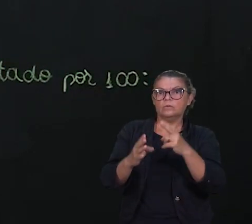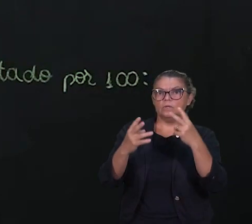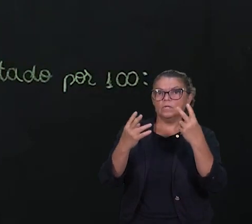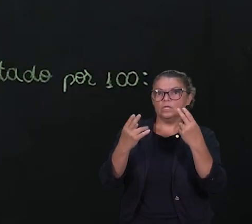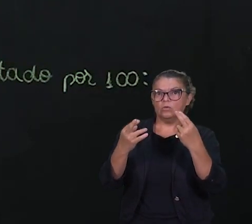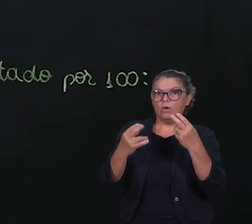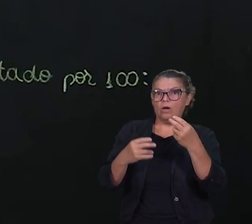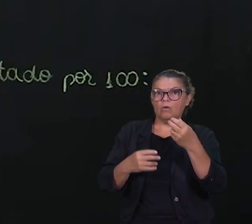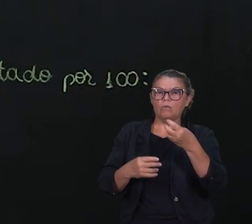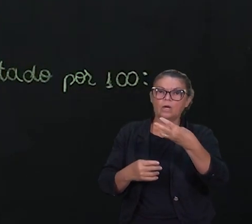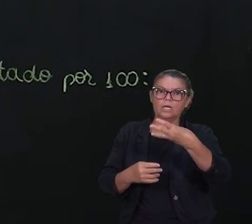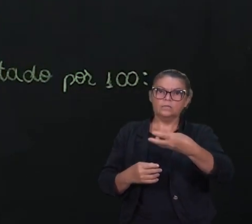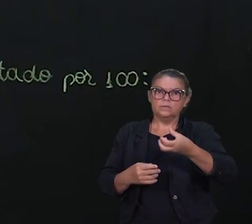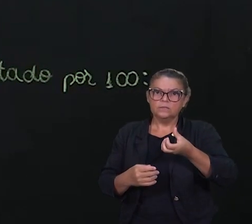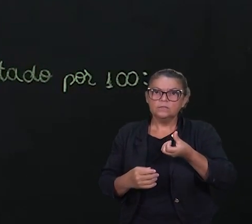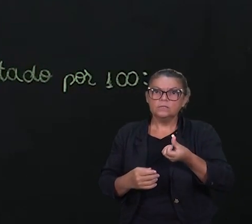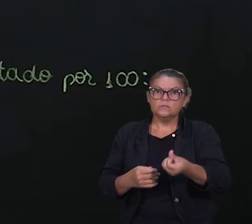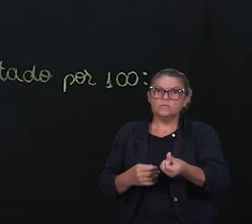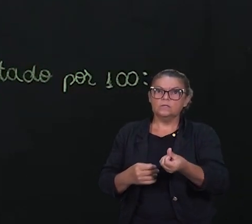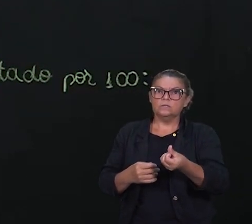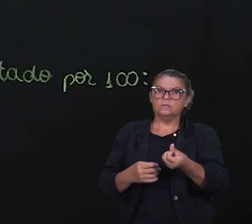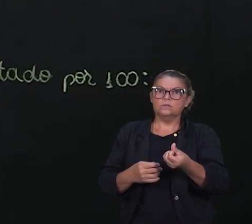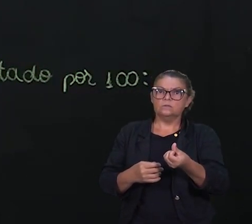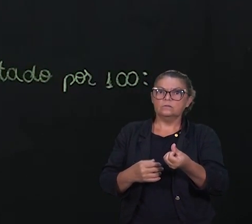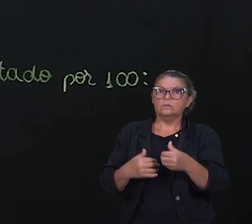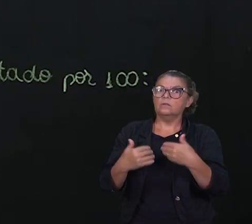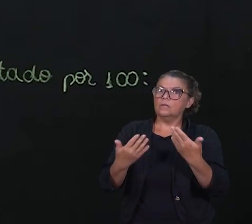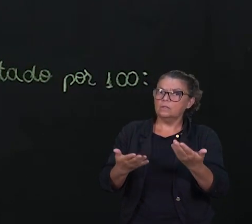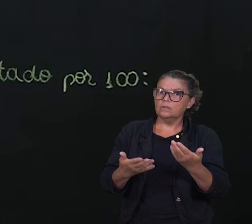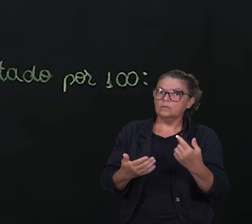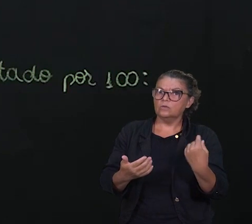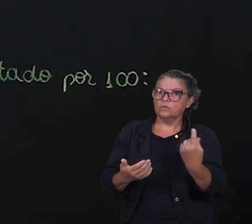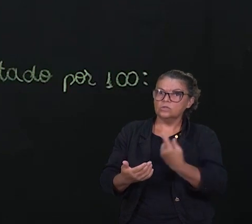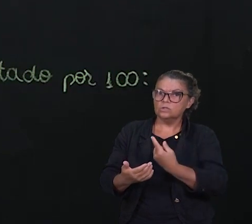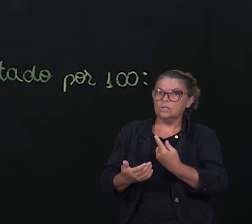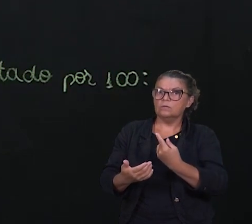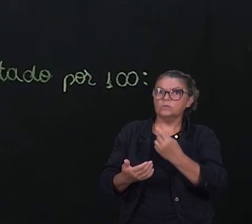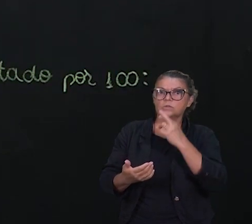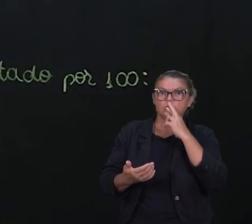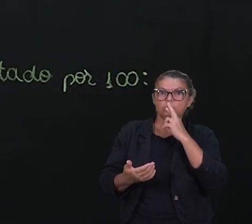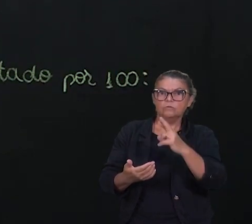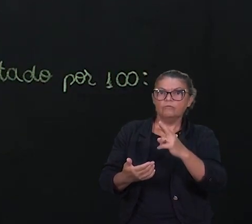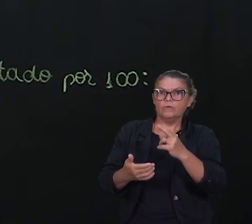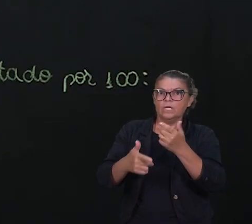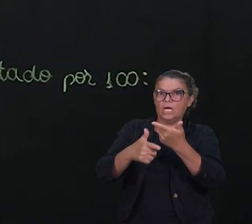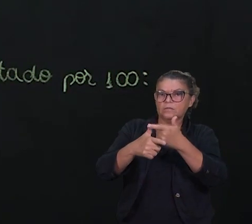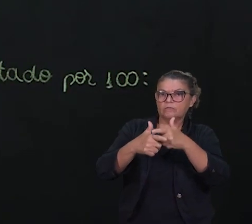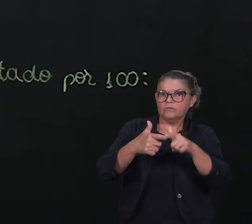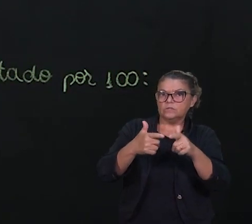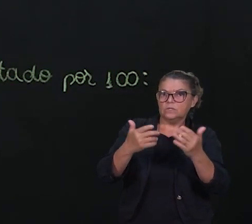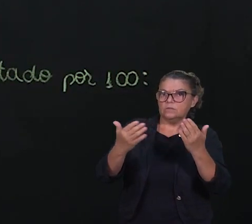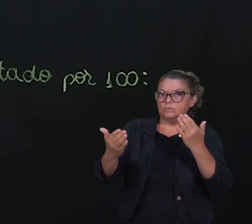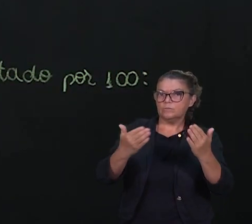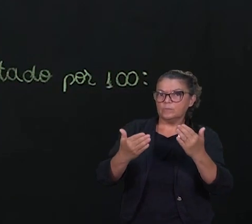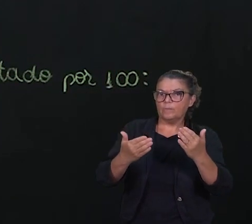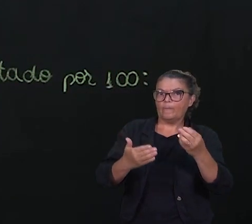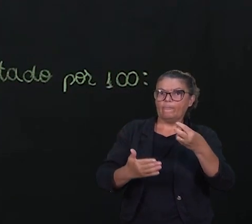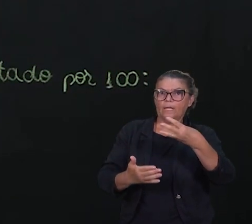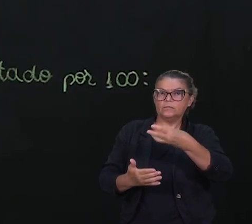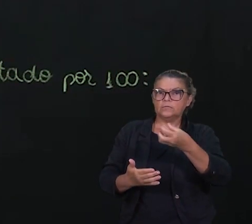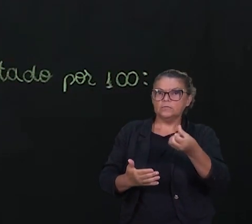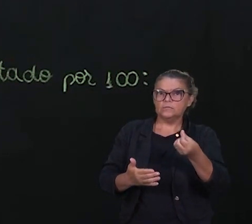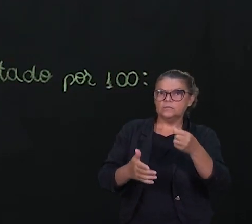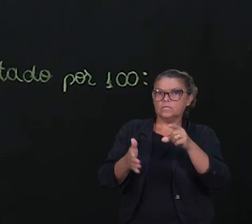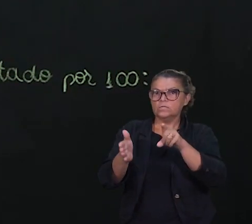igual a 36. Logo então, a gente vai ter que resolver a divisão entre quem? Entre